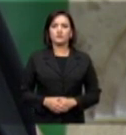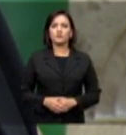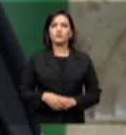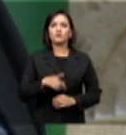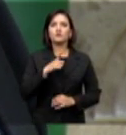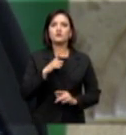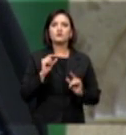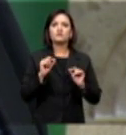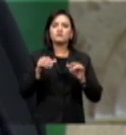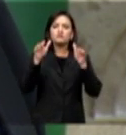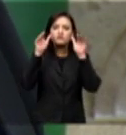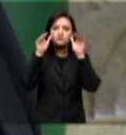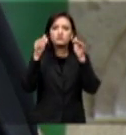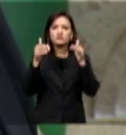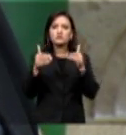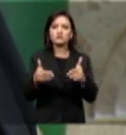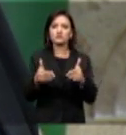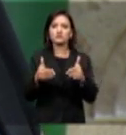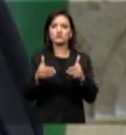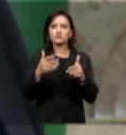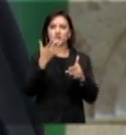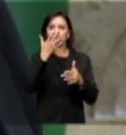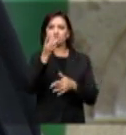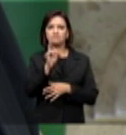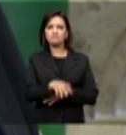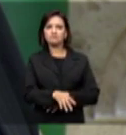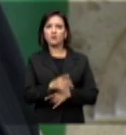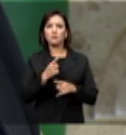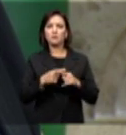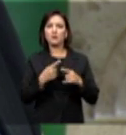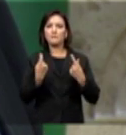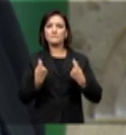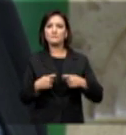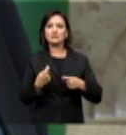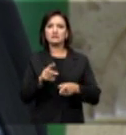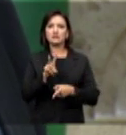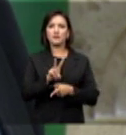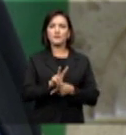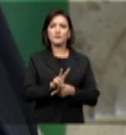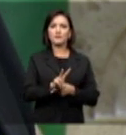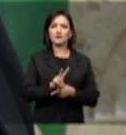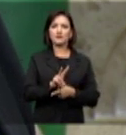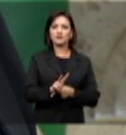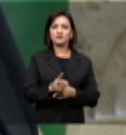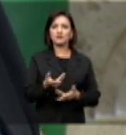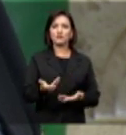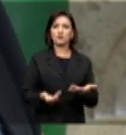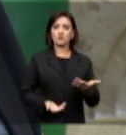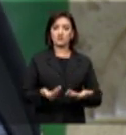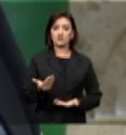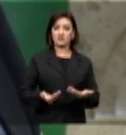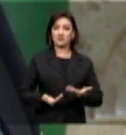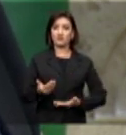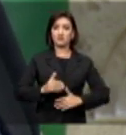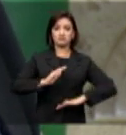impugnação na necessidade de preservar a prestação de serviços